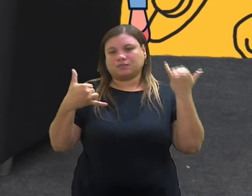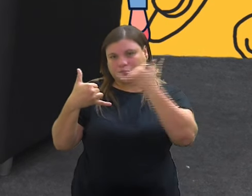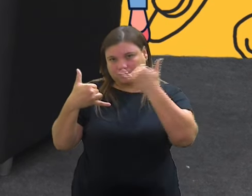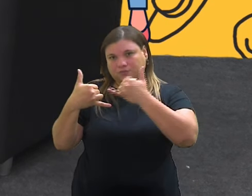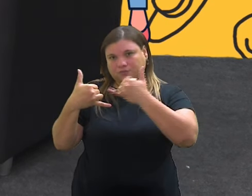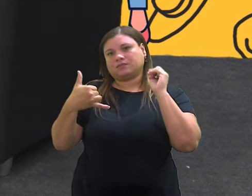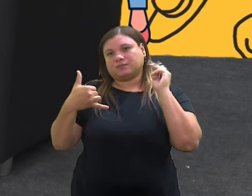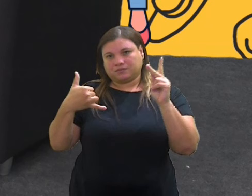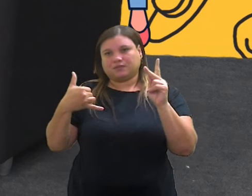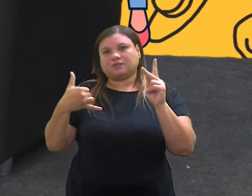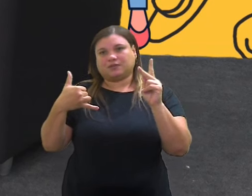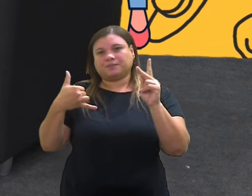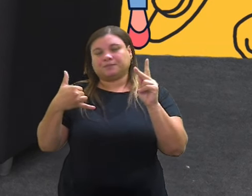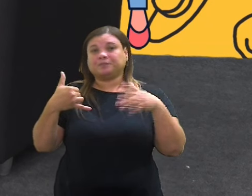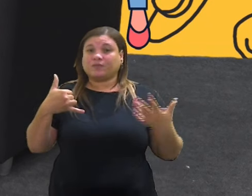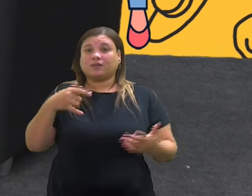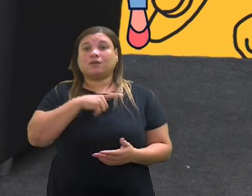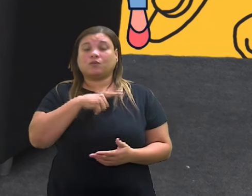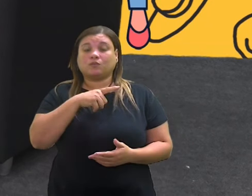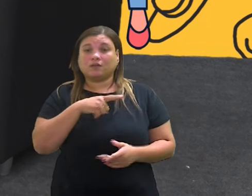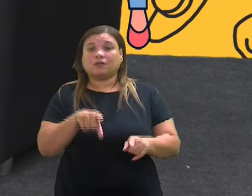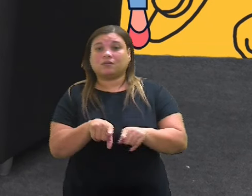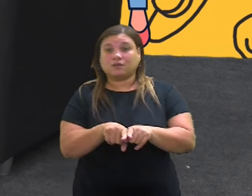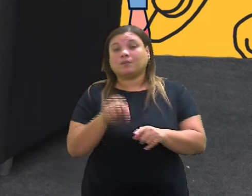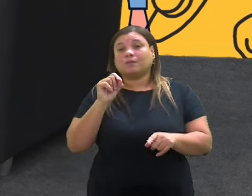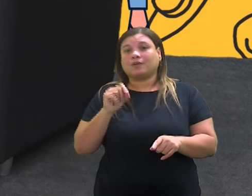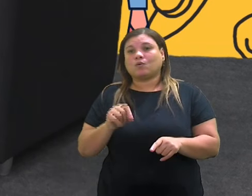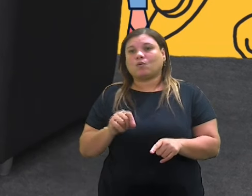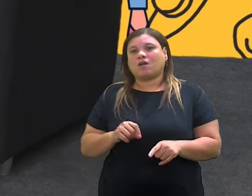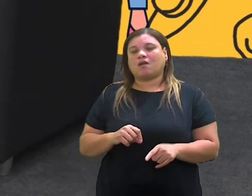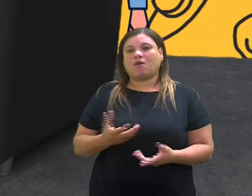3271-7381. Lá o funcionamento é de segunda a sexta e caso